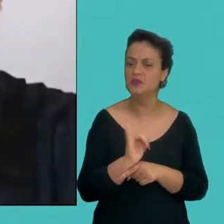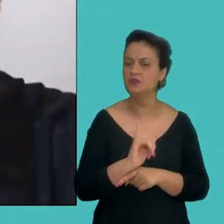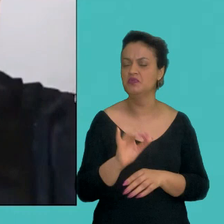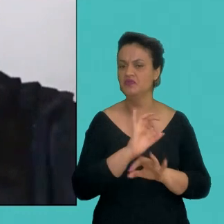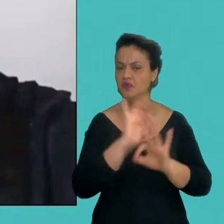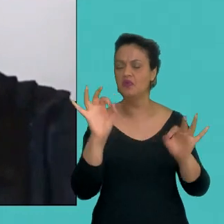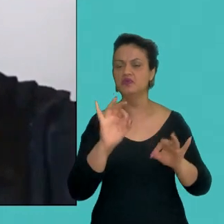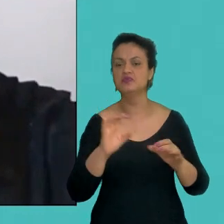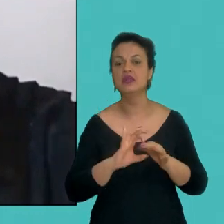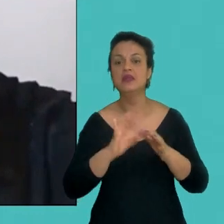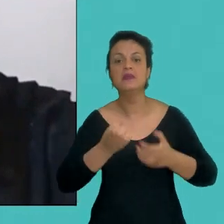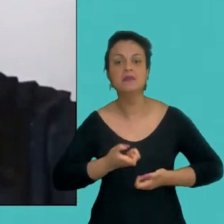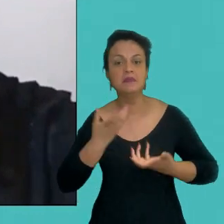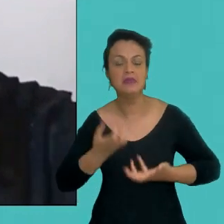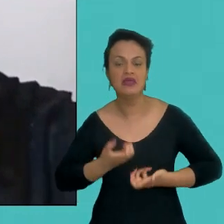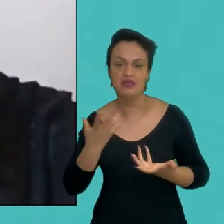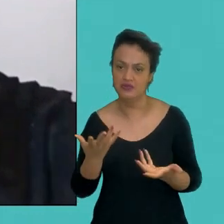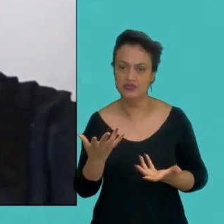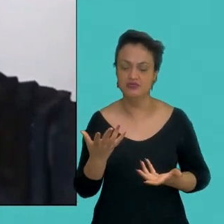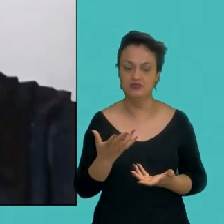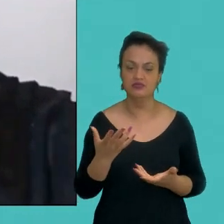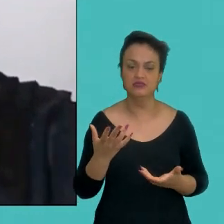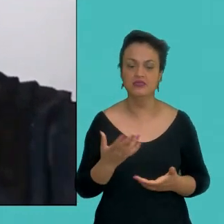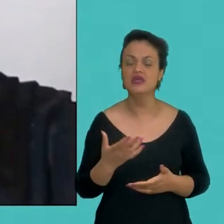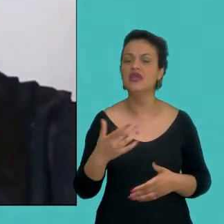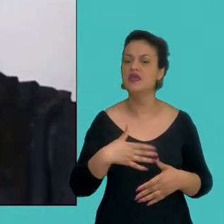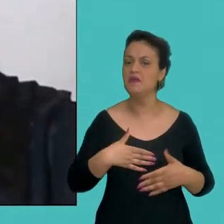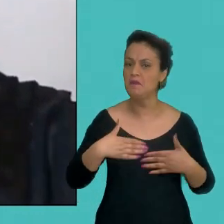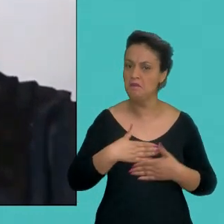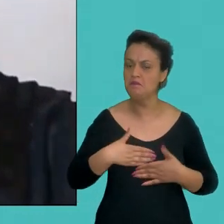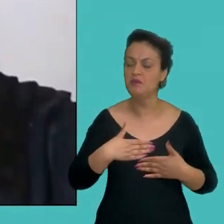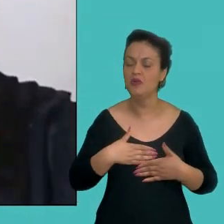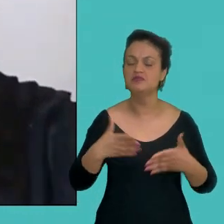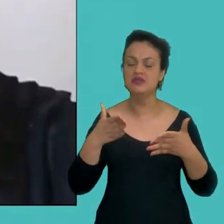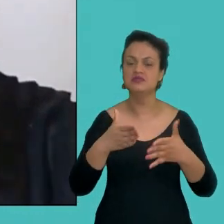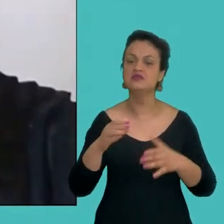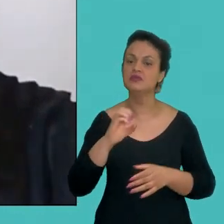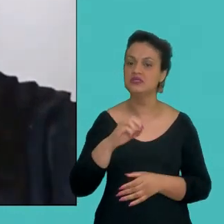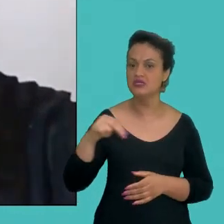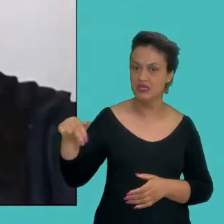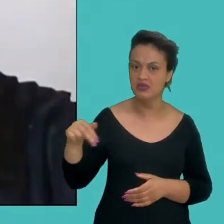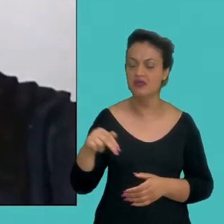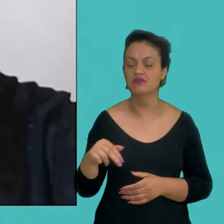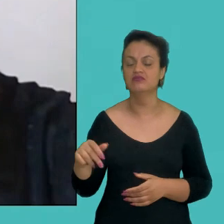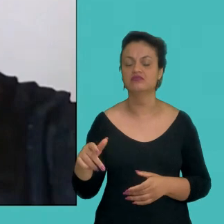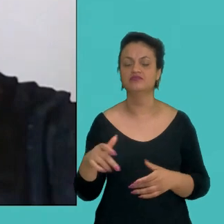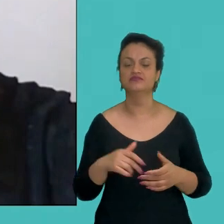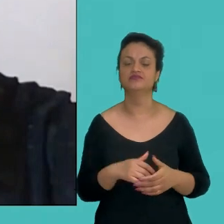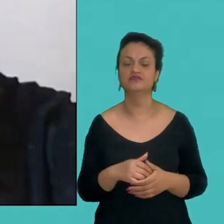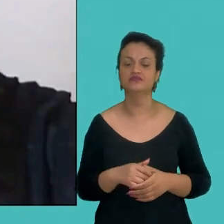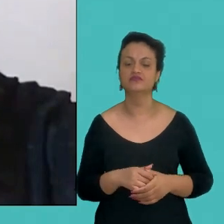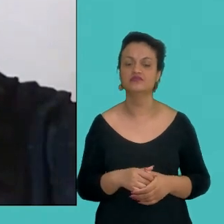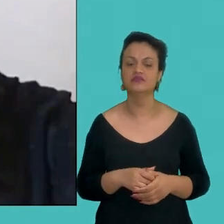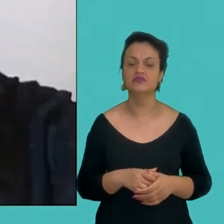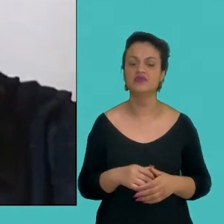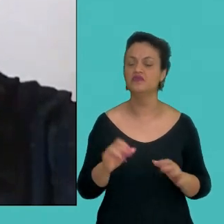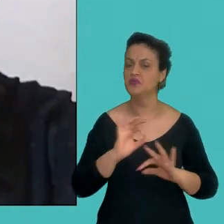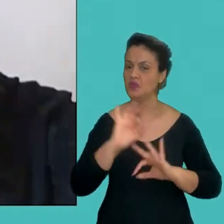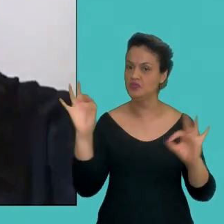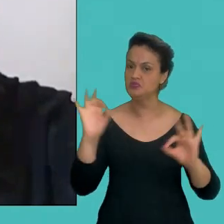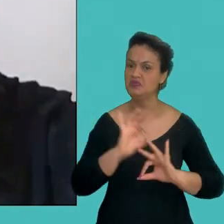no YouTube, foi maravilhoso, essa liberdade pessoal enorme. Desfruto na CNN Brasil de uma liberdade editorial